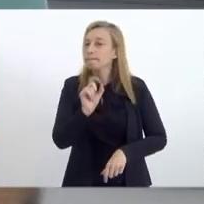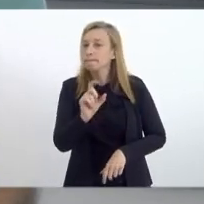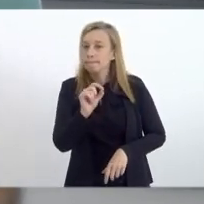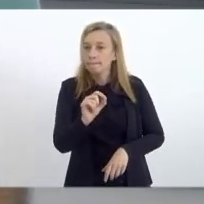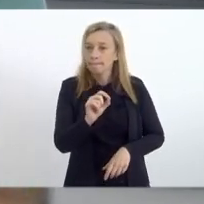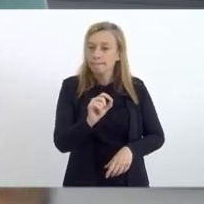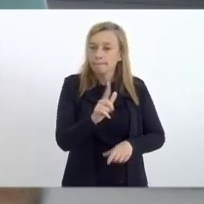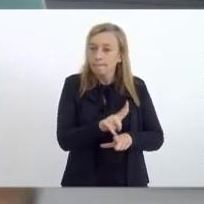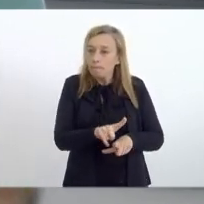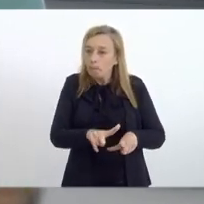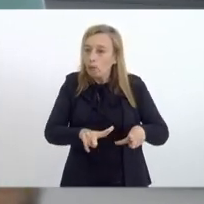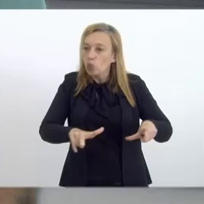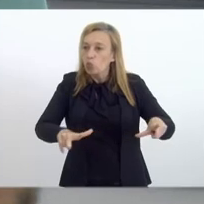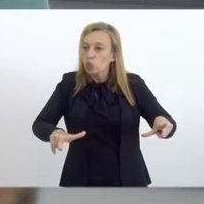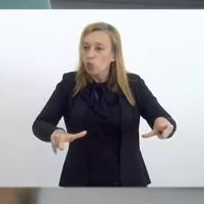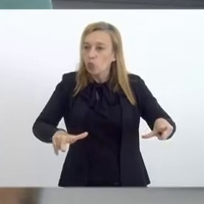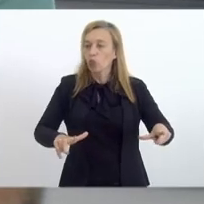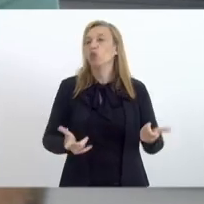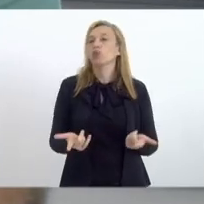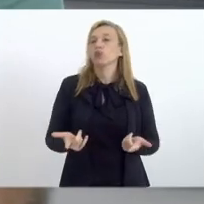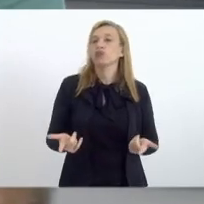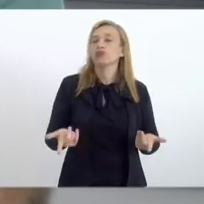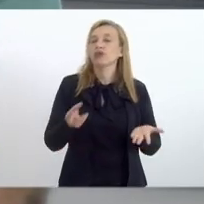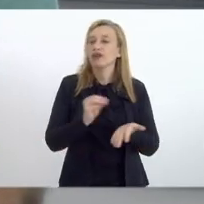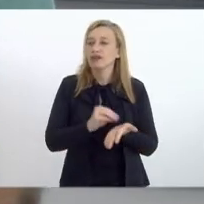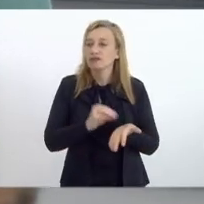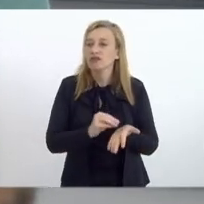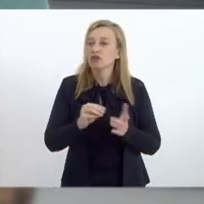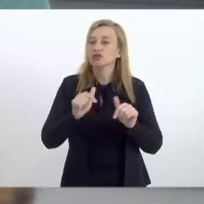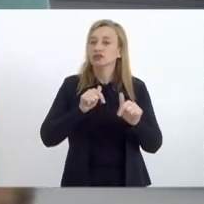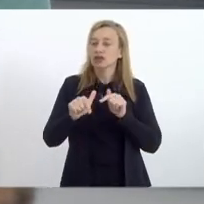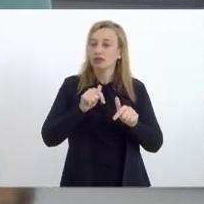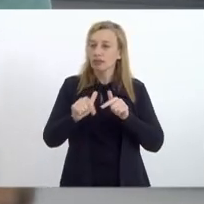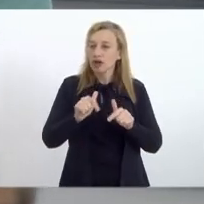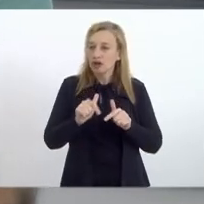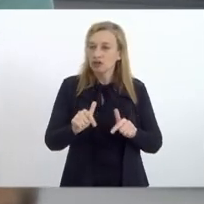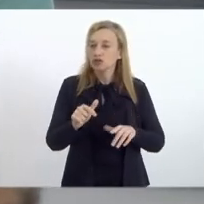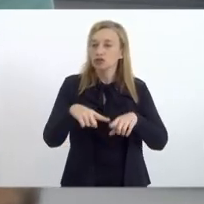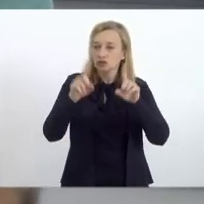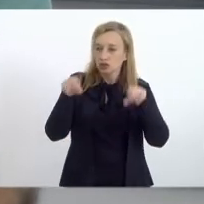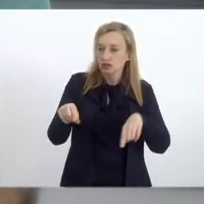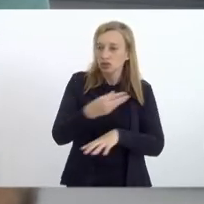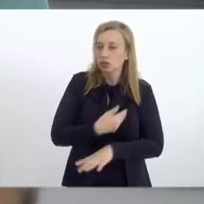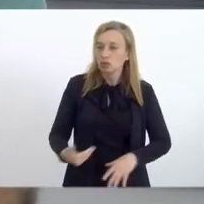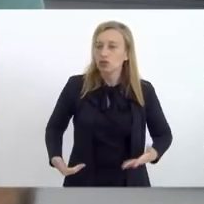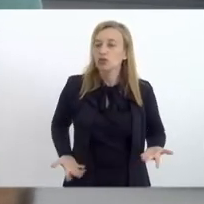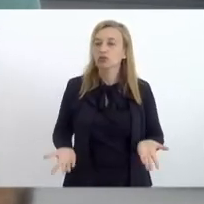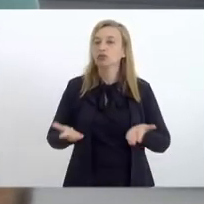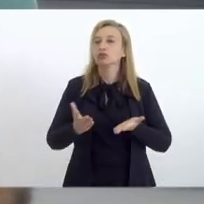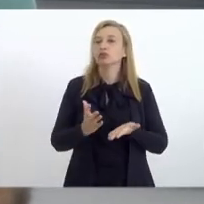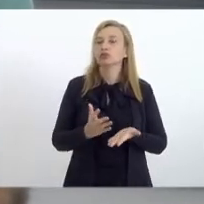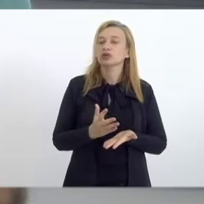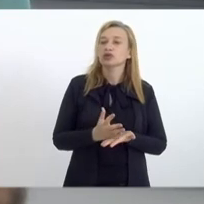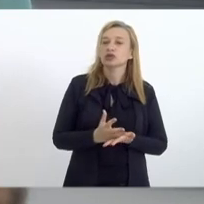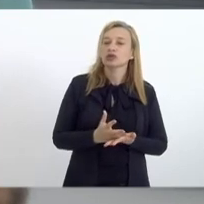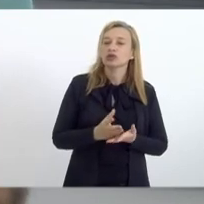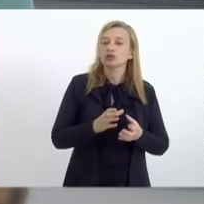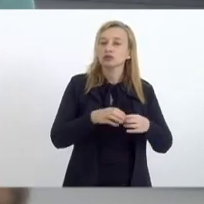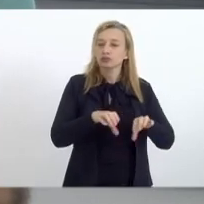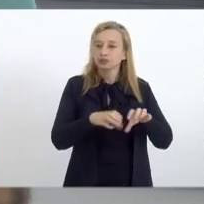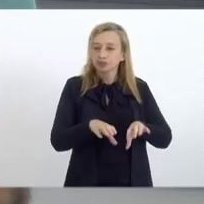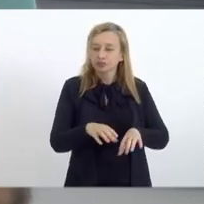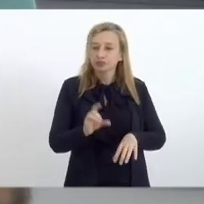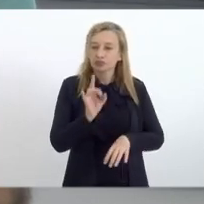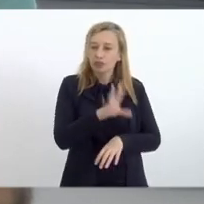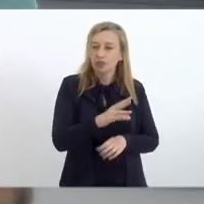defasagem dos vencimentos das carreiras, especialmente a dos assistentes previdenciários, somada ao triste período pelo qual a economia fluminense passou nos